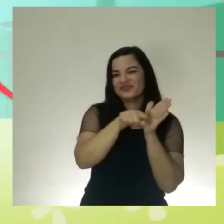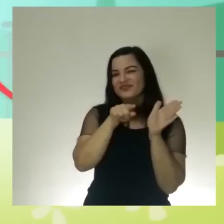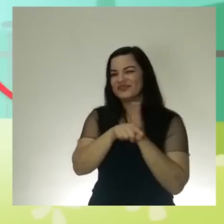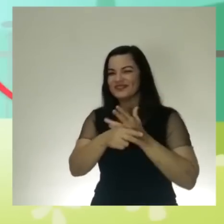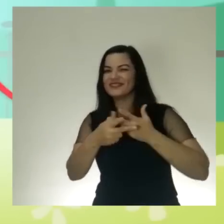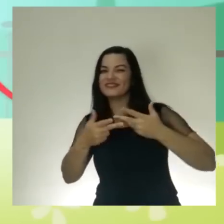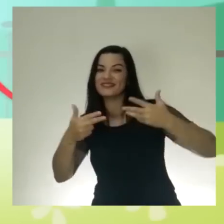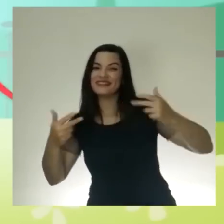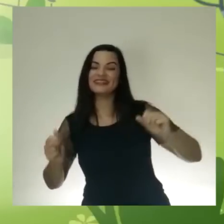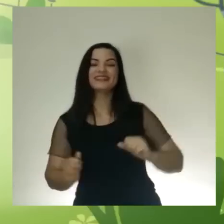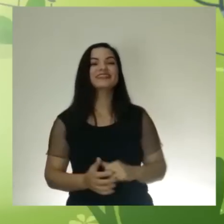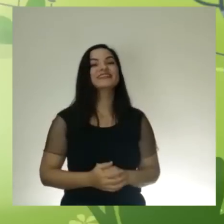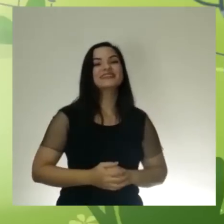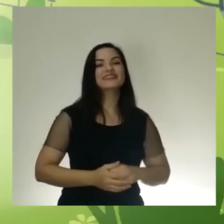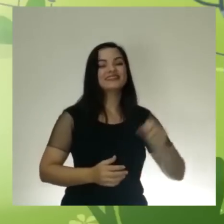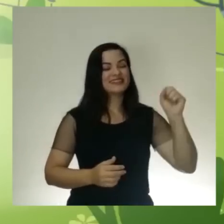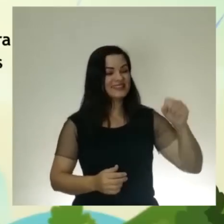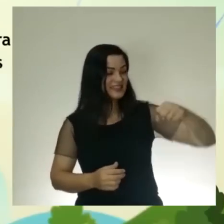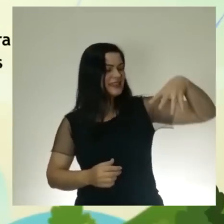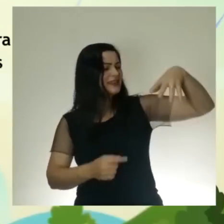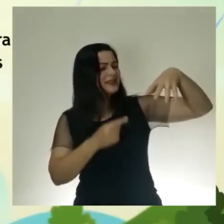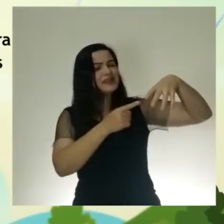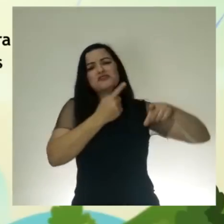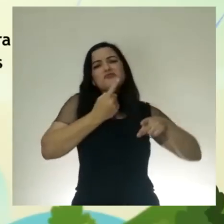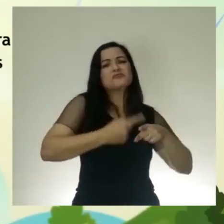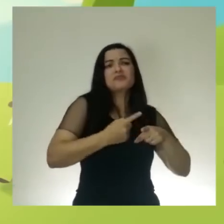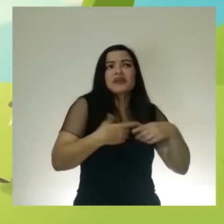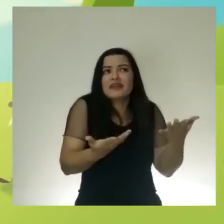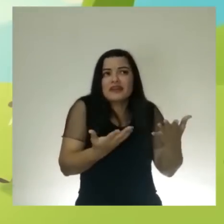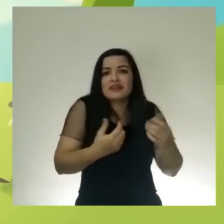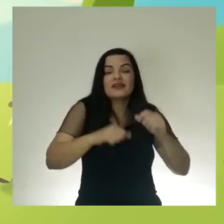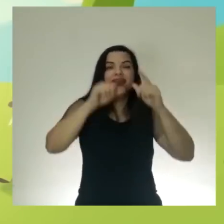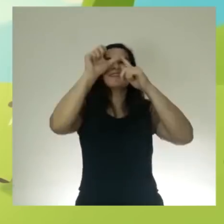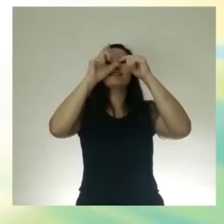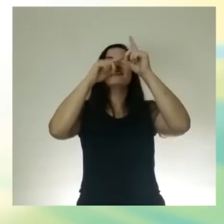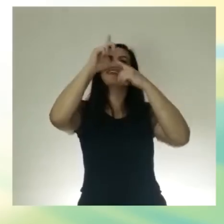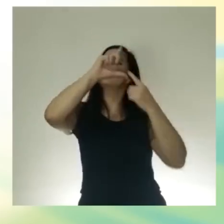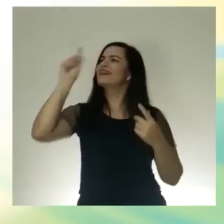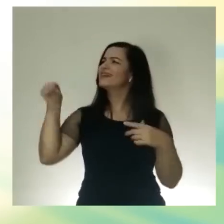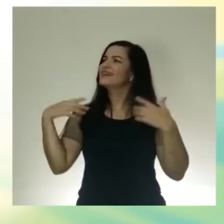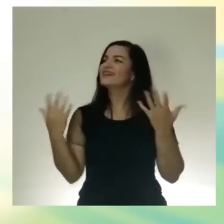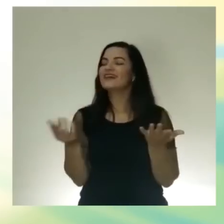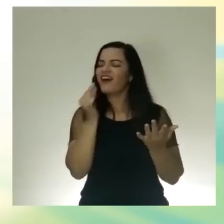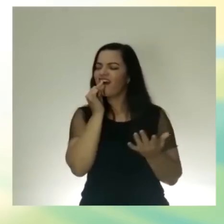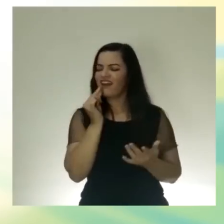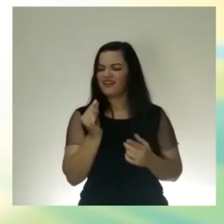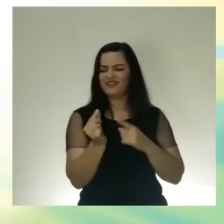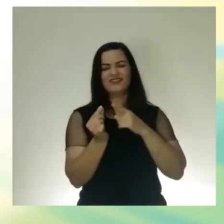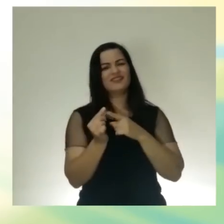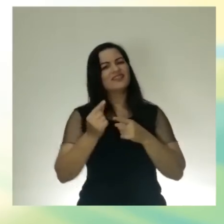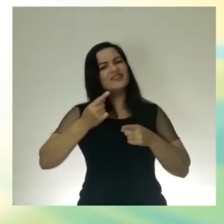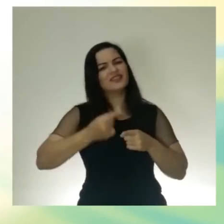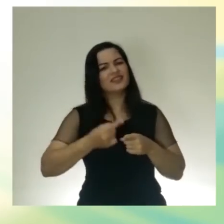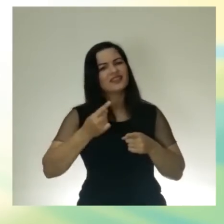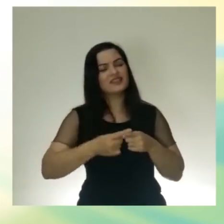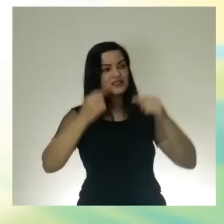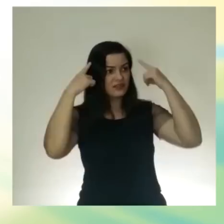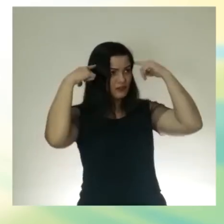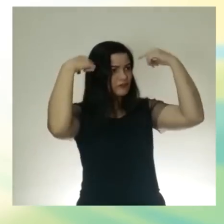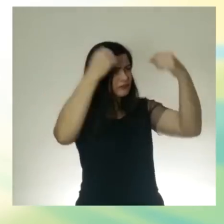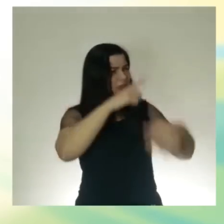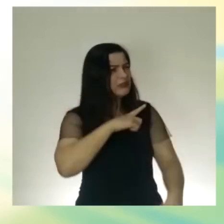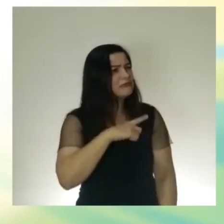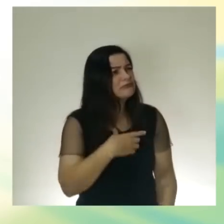Tudo que a pergunta a Luna faz. Por que a luz acende? Cadê a estrela cadente? Porque a gente perde dente? Será que